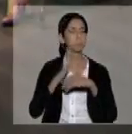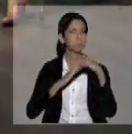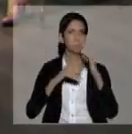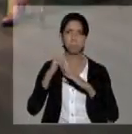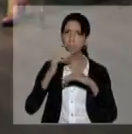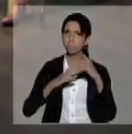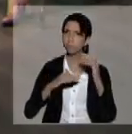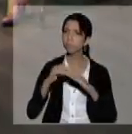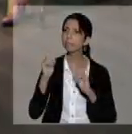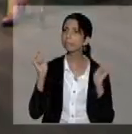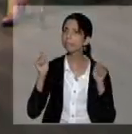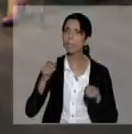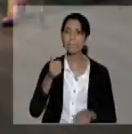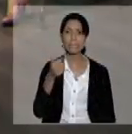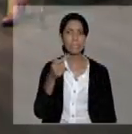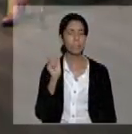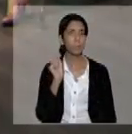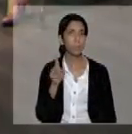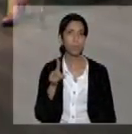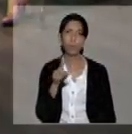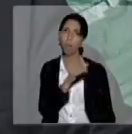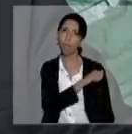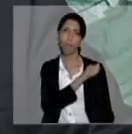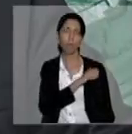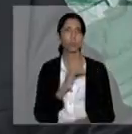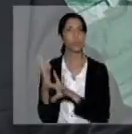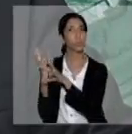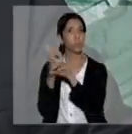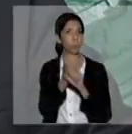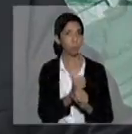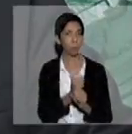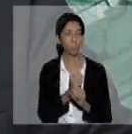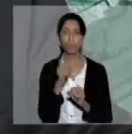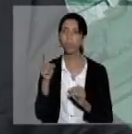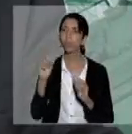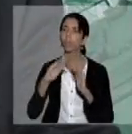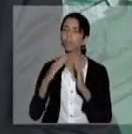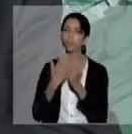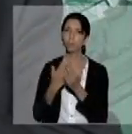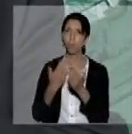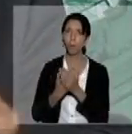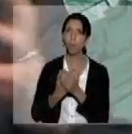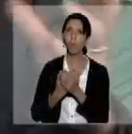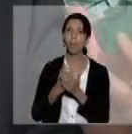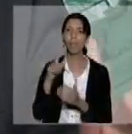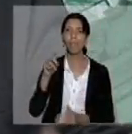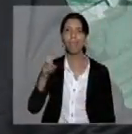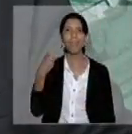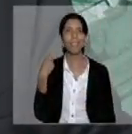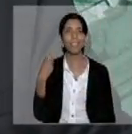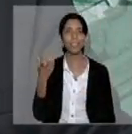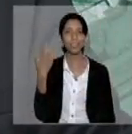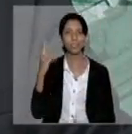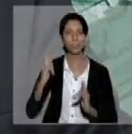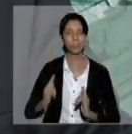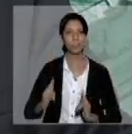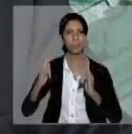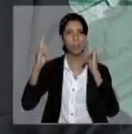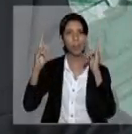tem potencial para ter até 17 mil alunos. Lá a escola está instalada num antigo prédio de